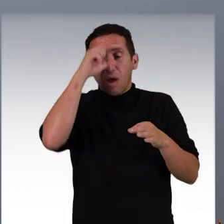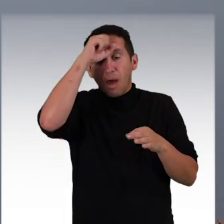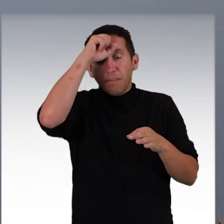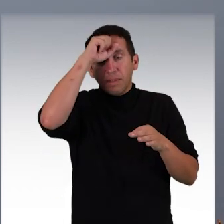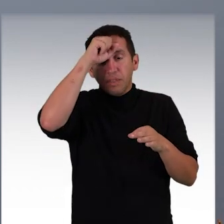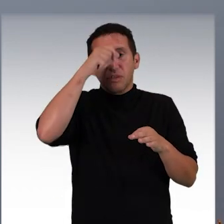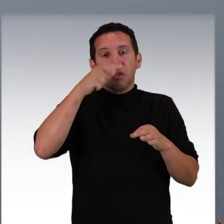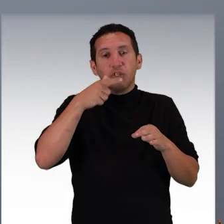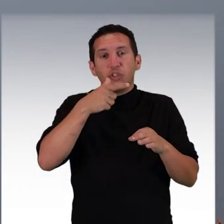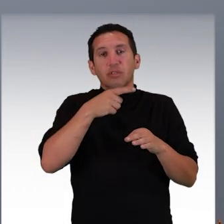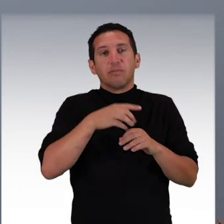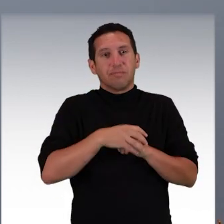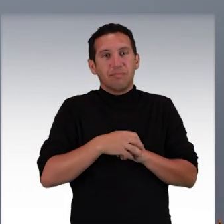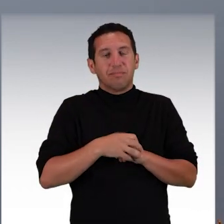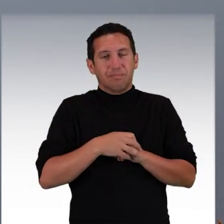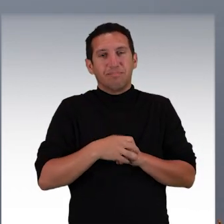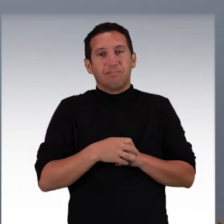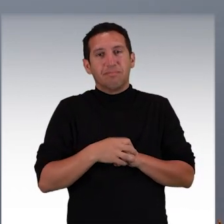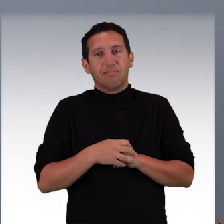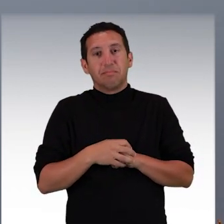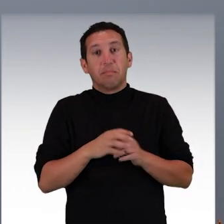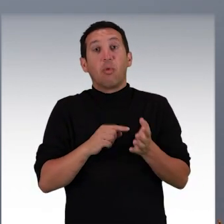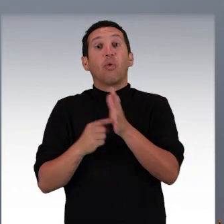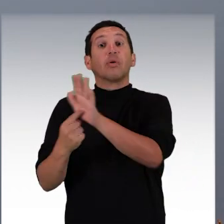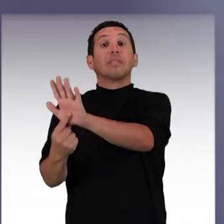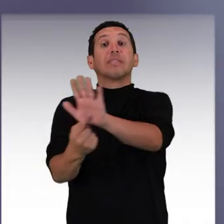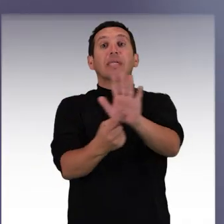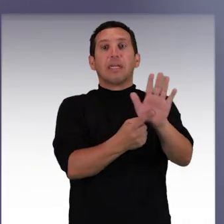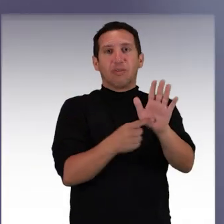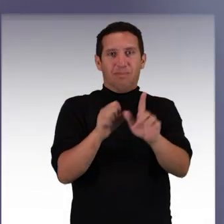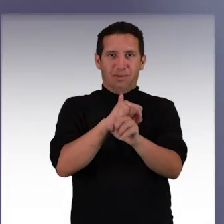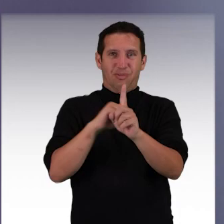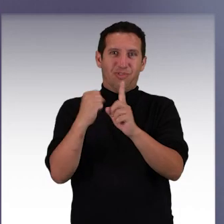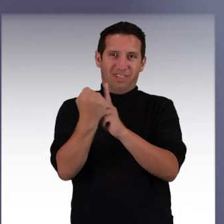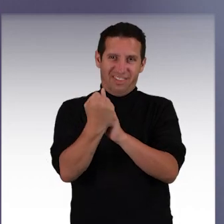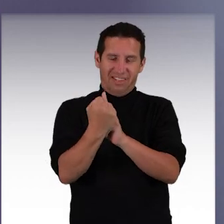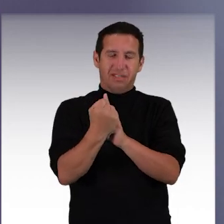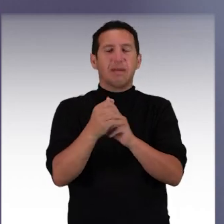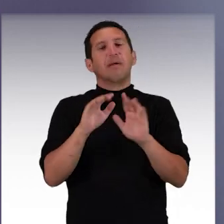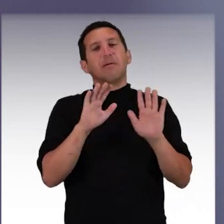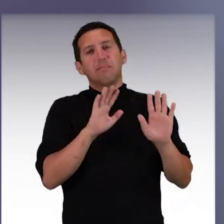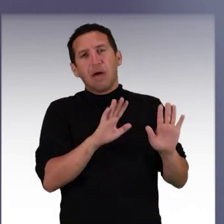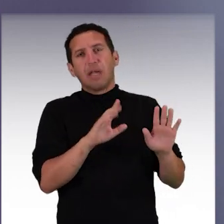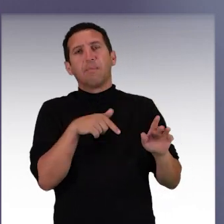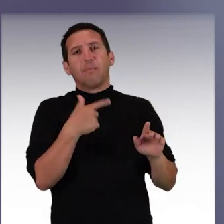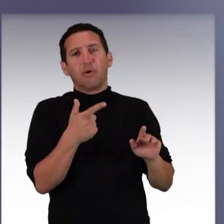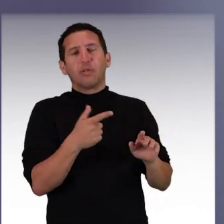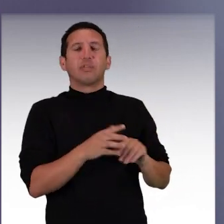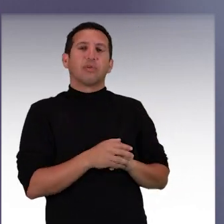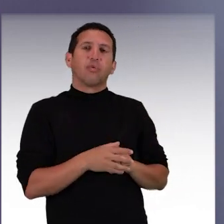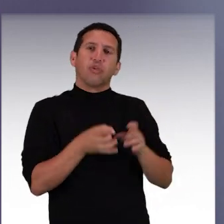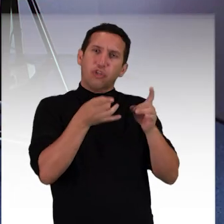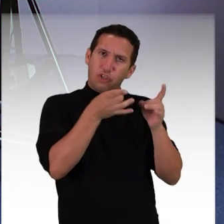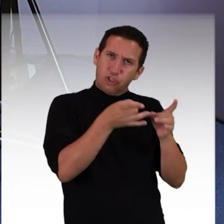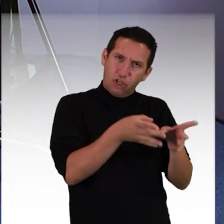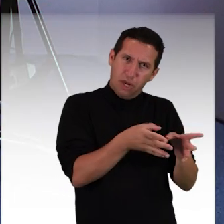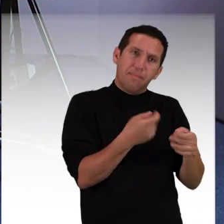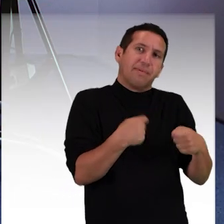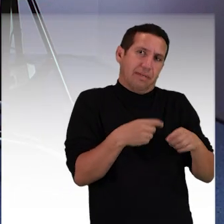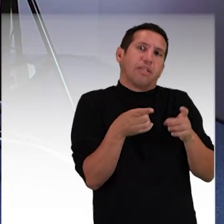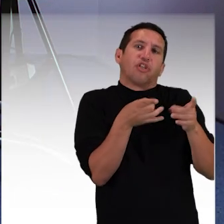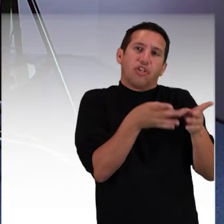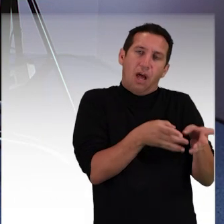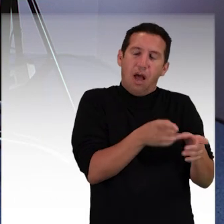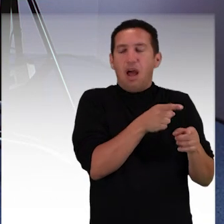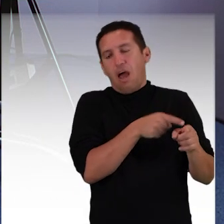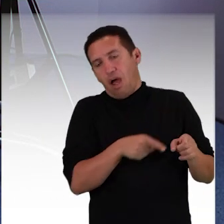outros outros povos vamos assim dizer outras Nações e foi muito bom muito bom só que eu tive que sair para assumir